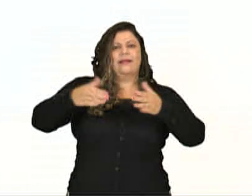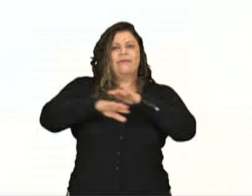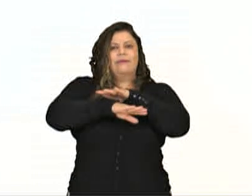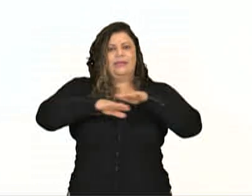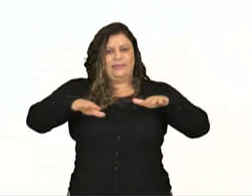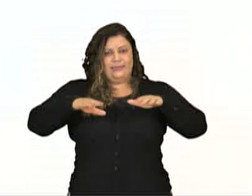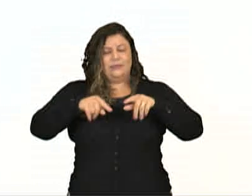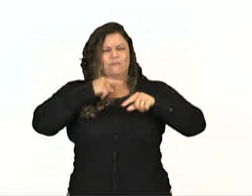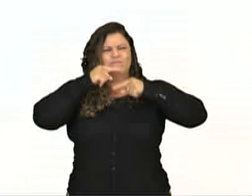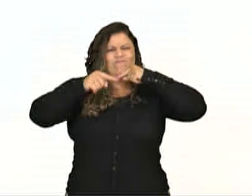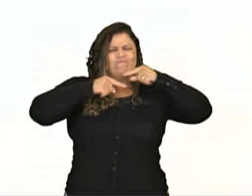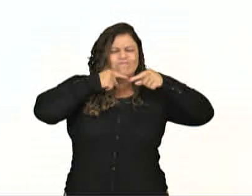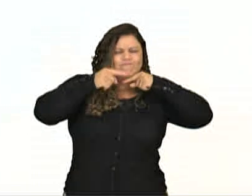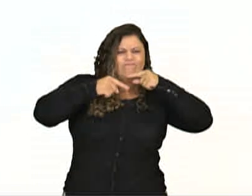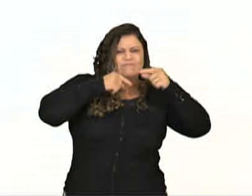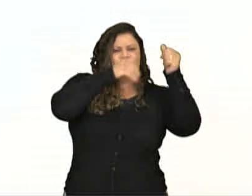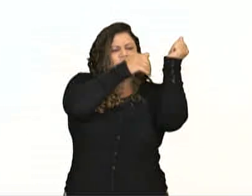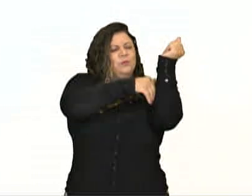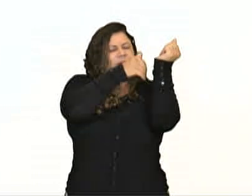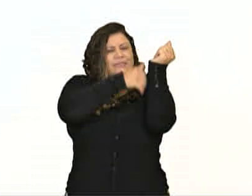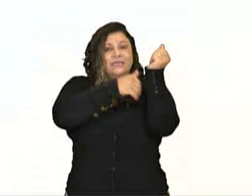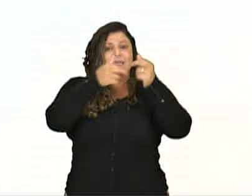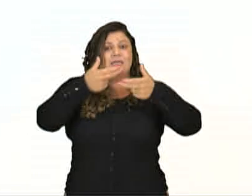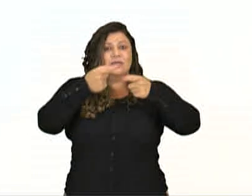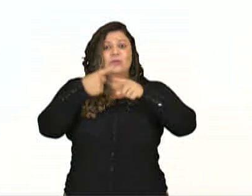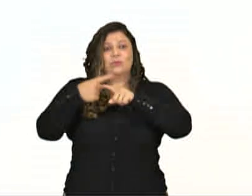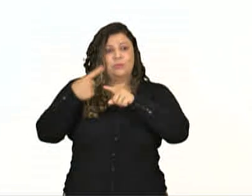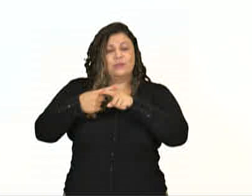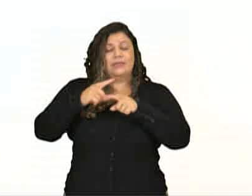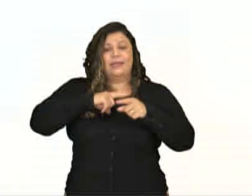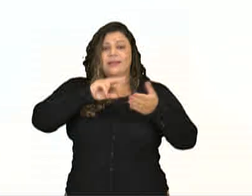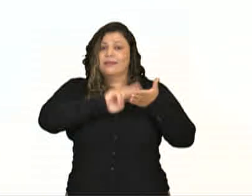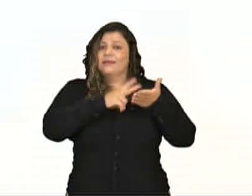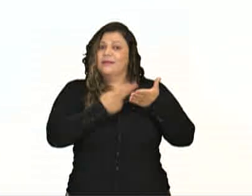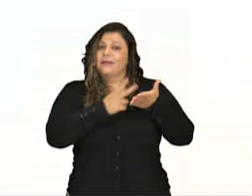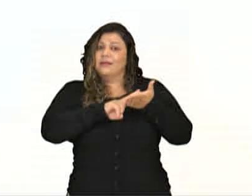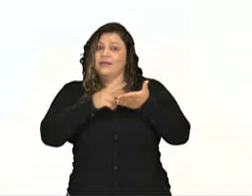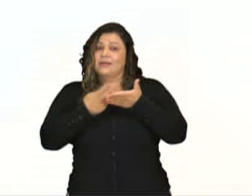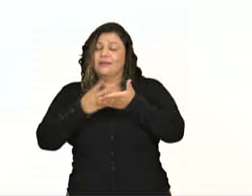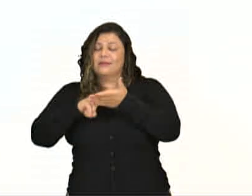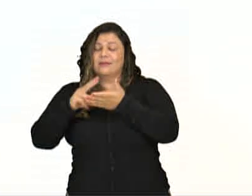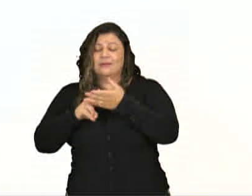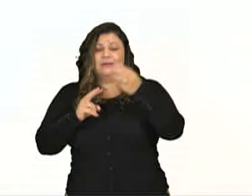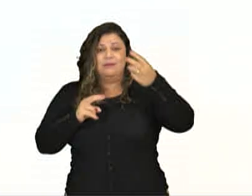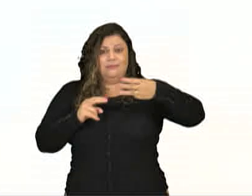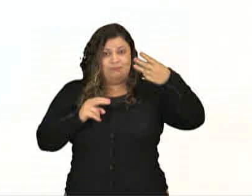as dúvidas e os mistérios, porque ela tem a tradução em 3 escritas.